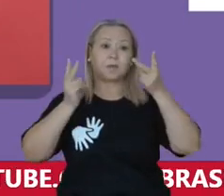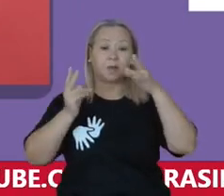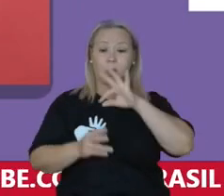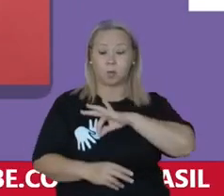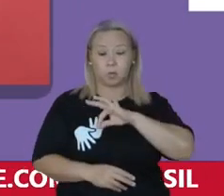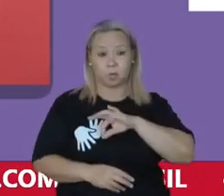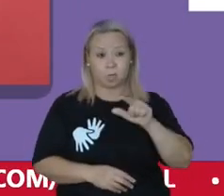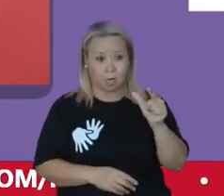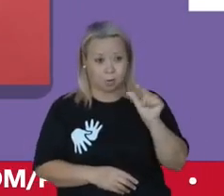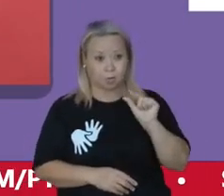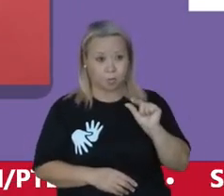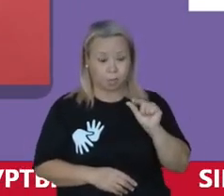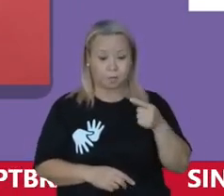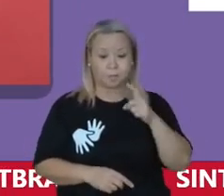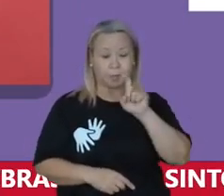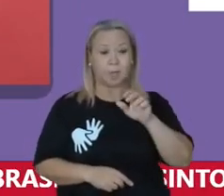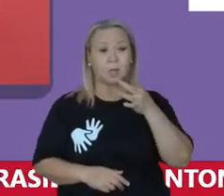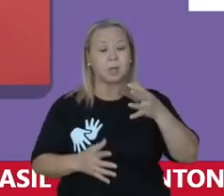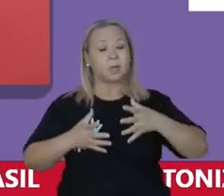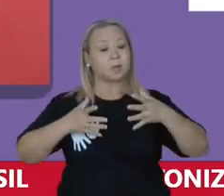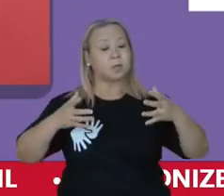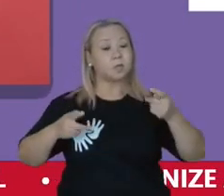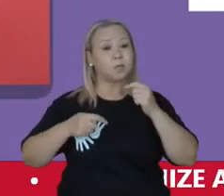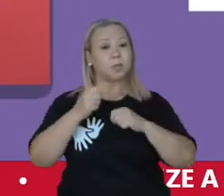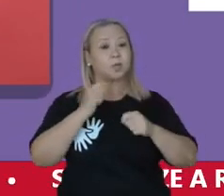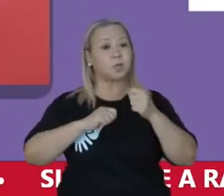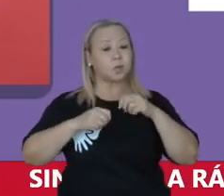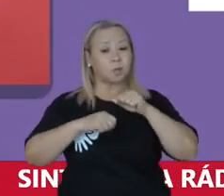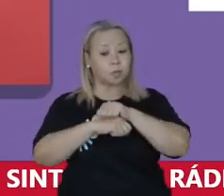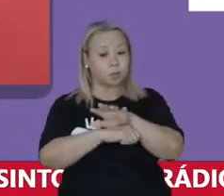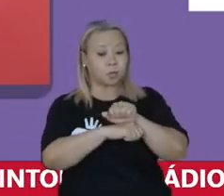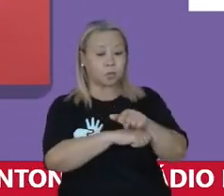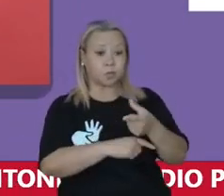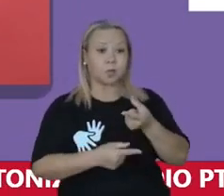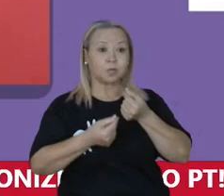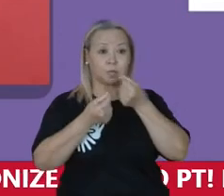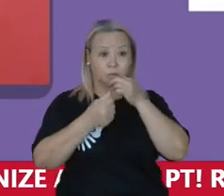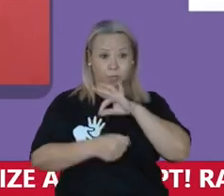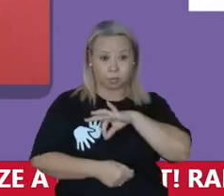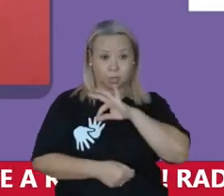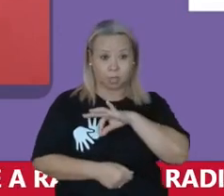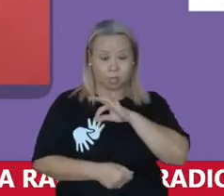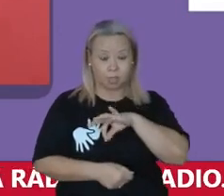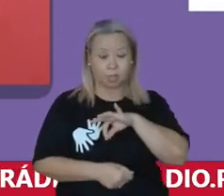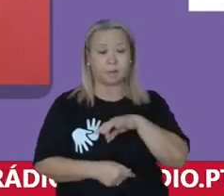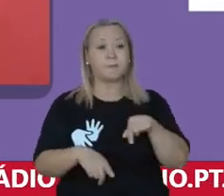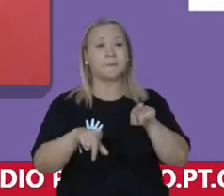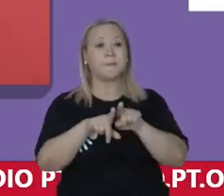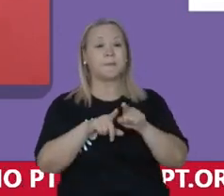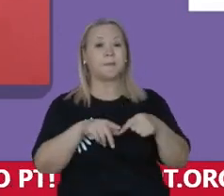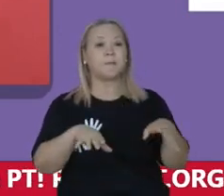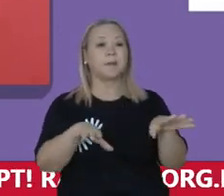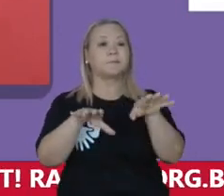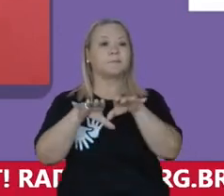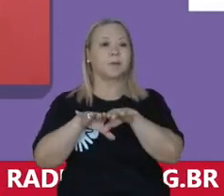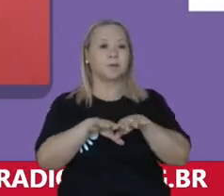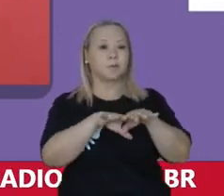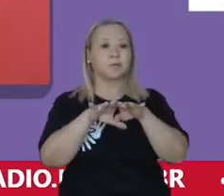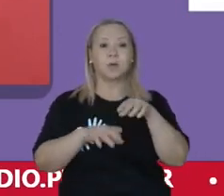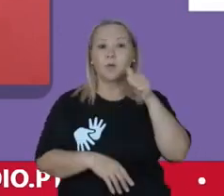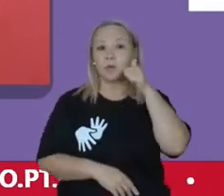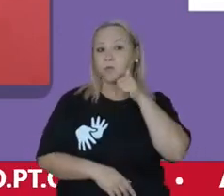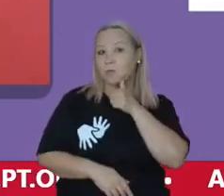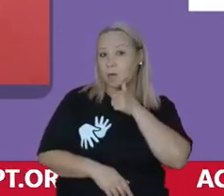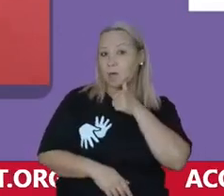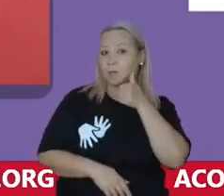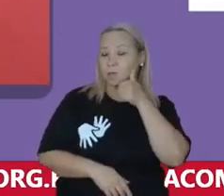salário mínimo, sejam elas do crescimento econômico e a distribuição de renda, sejam elas da inclusão de mulheres